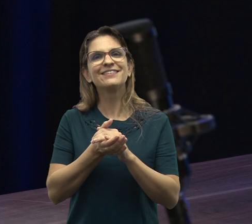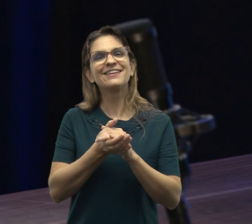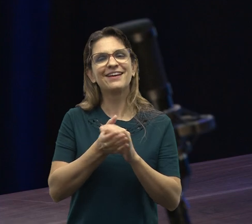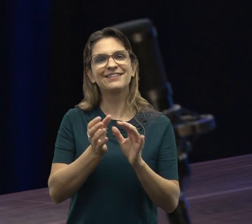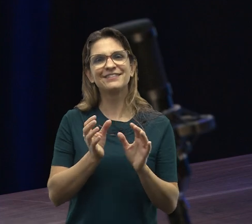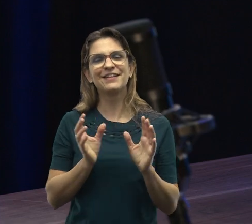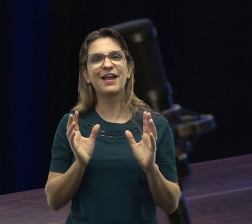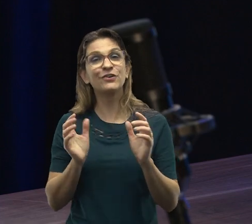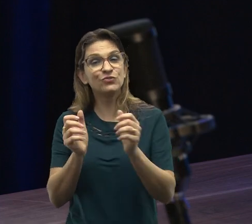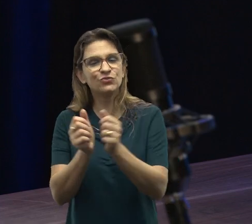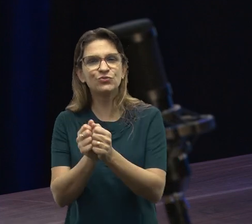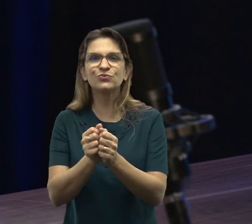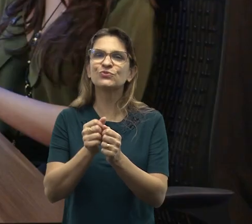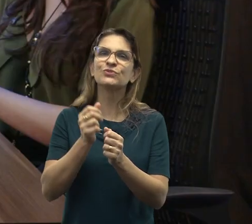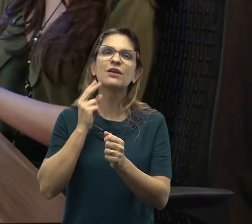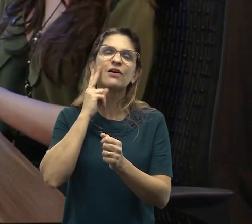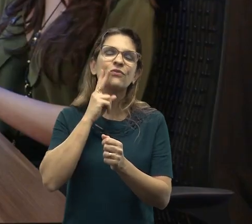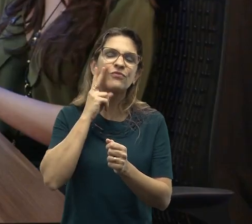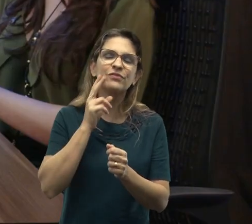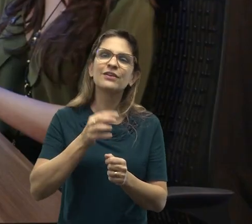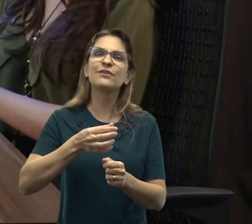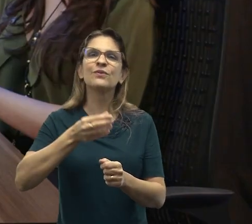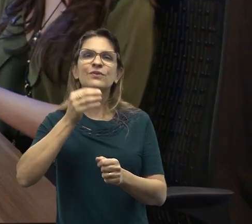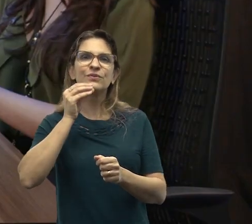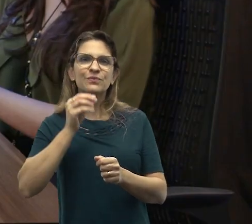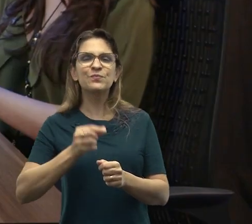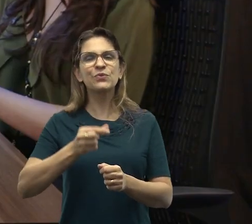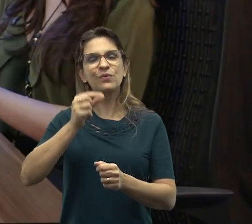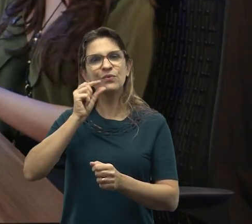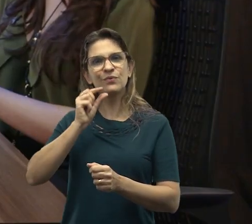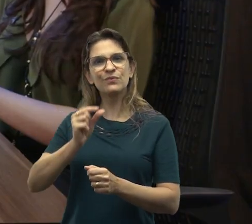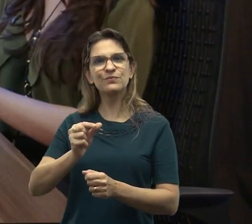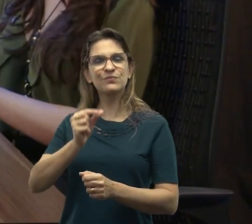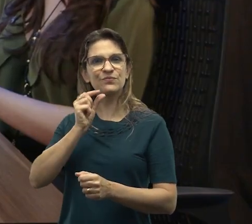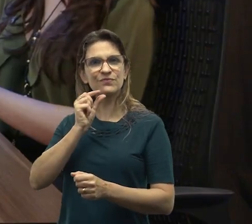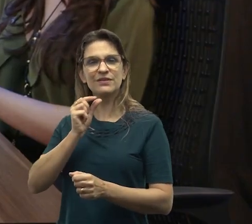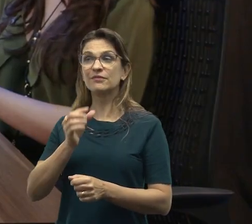tomar um vinho, sabe? Gosto de tomar um vinho, gosto de